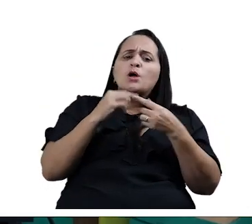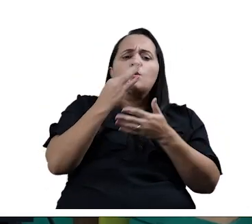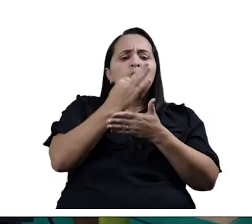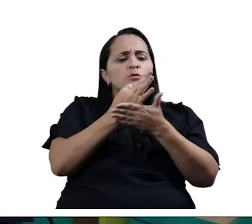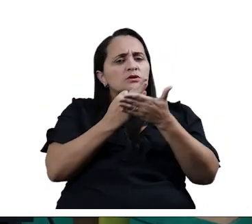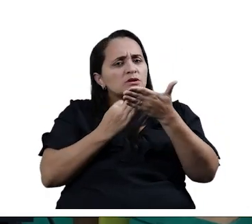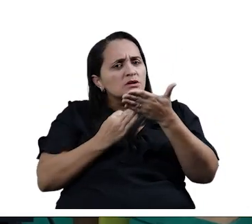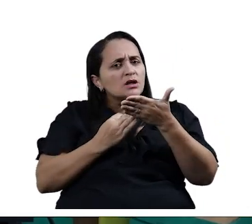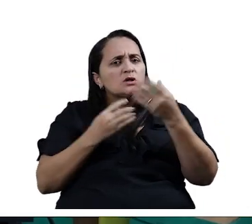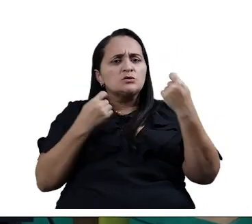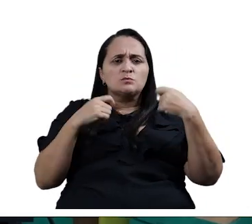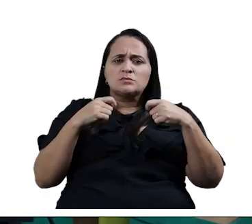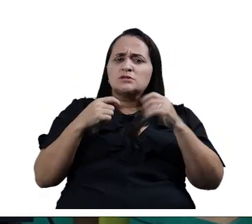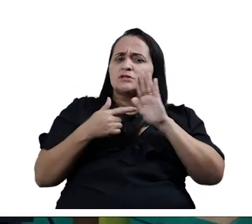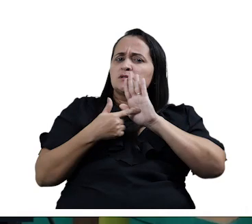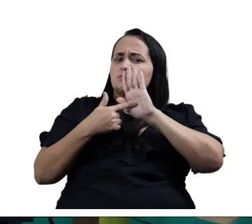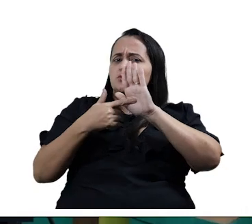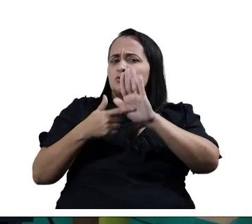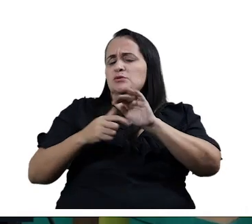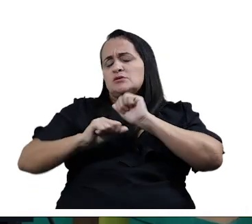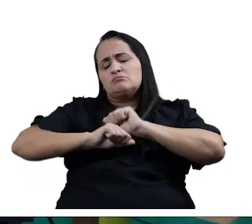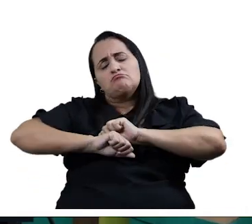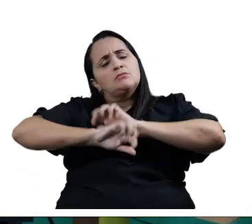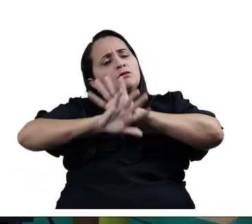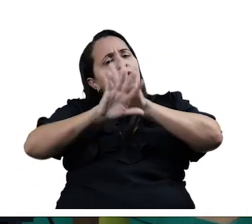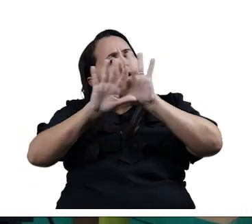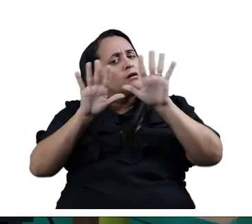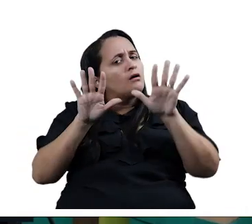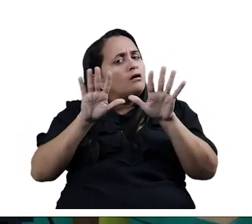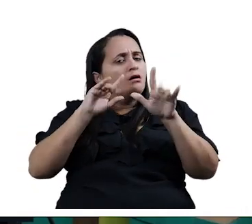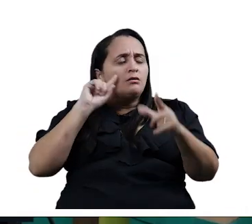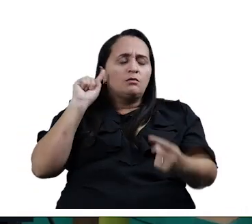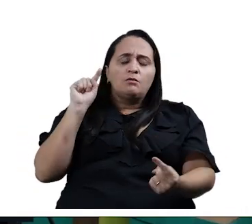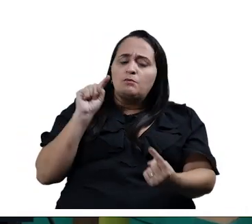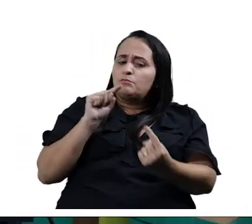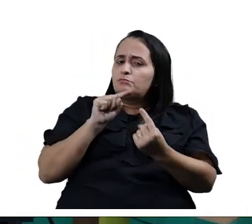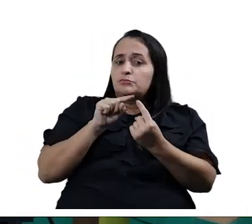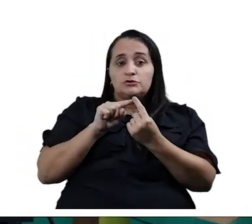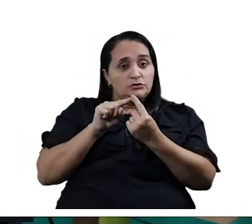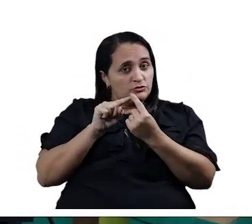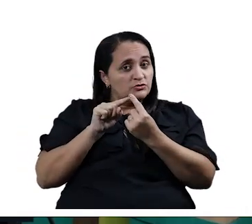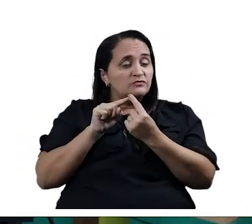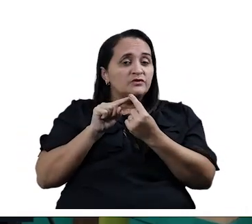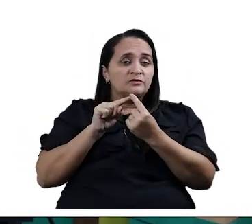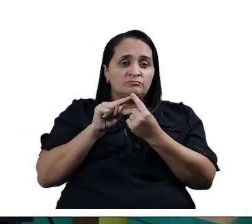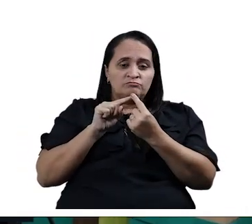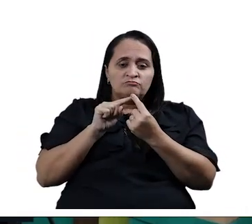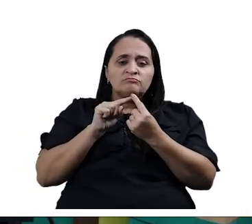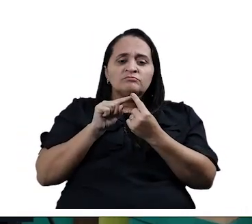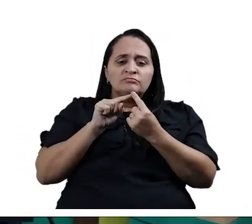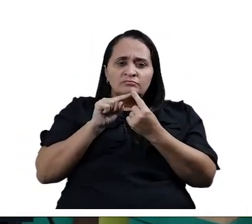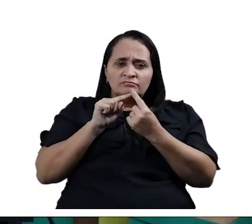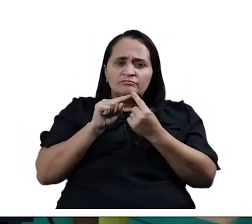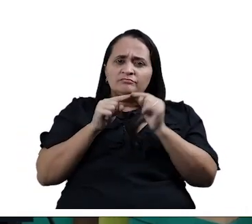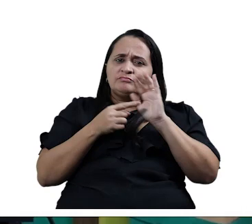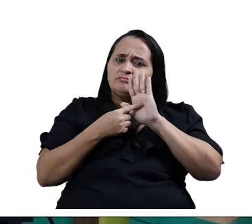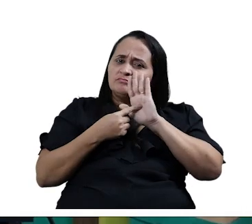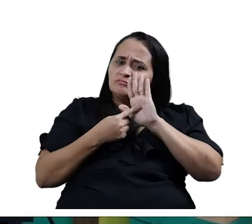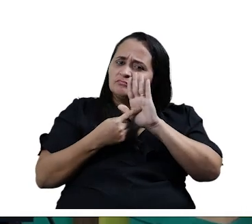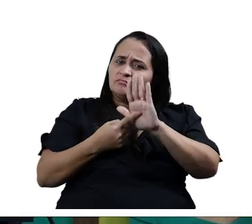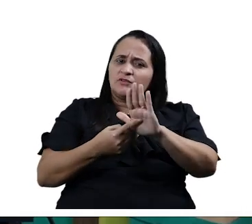precisa apresentar uma linguagem clara, uma linguagem objetiva, né? Uma linguagem